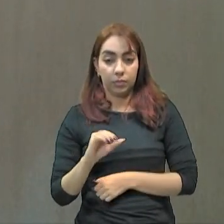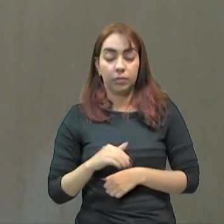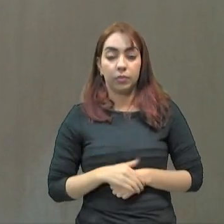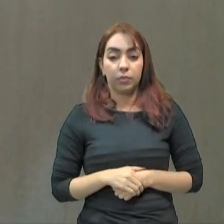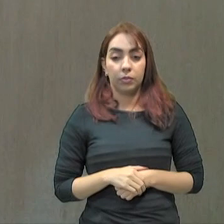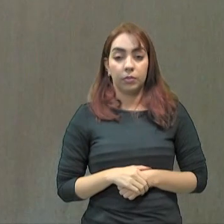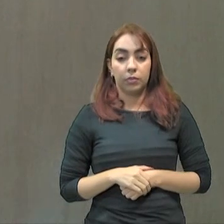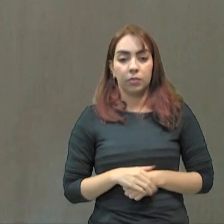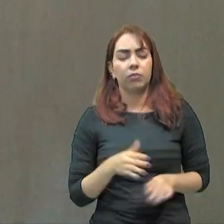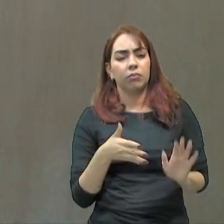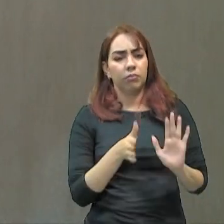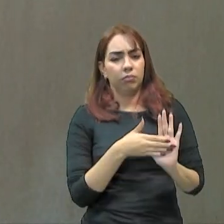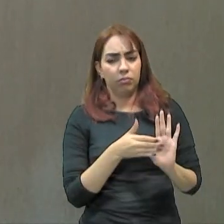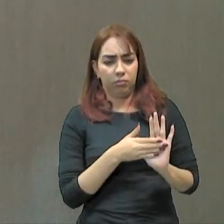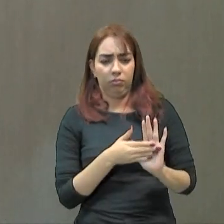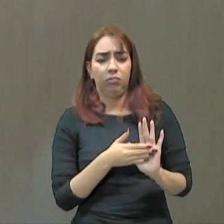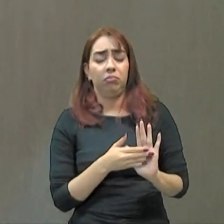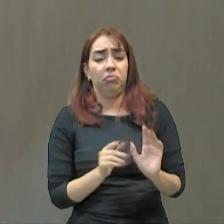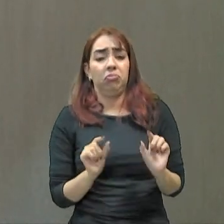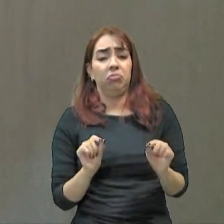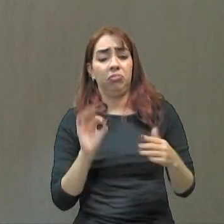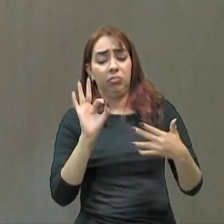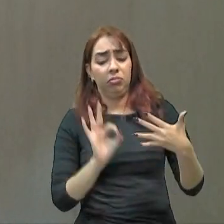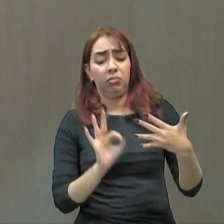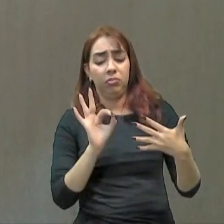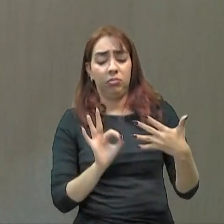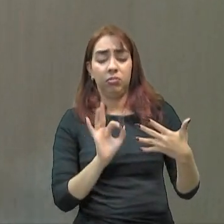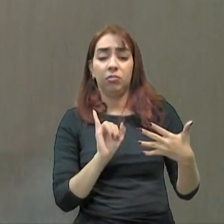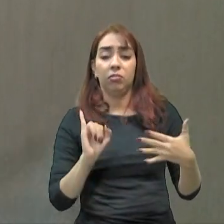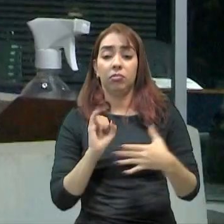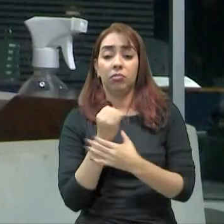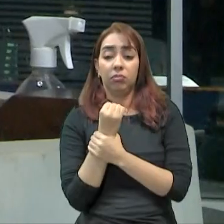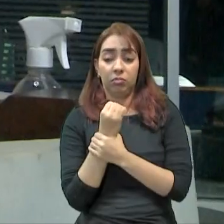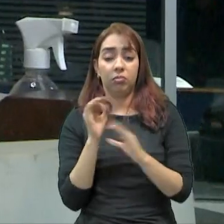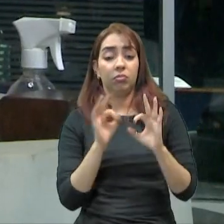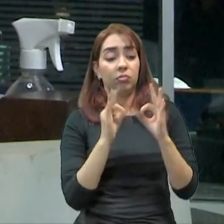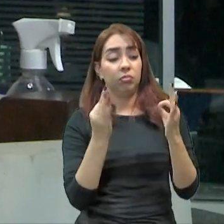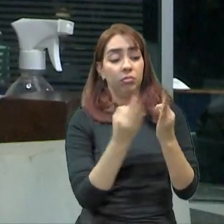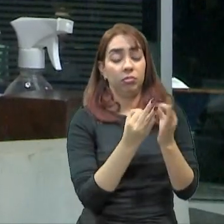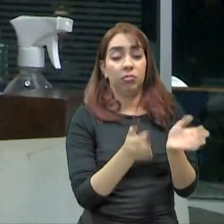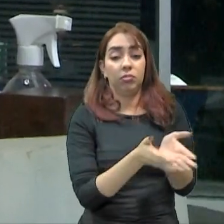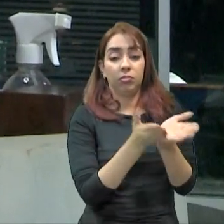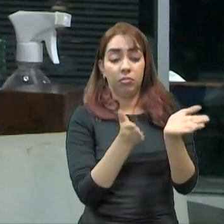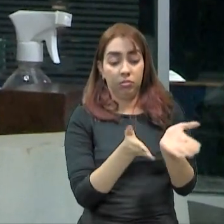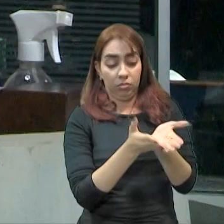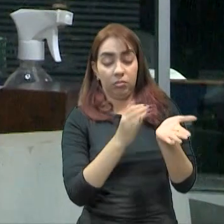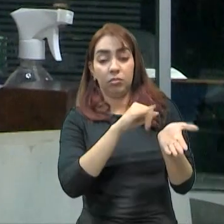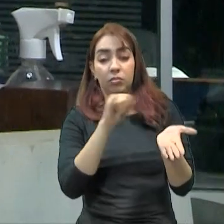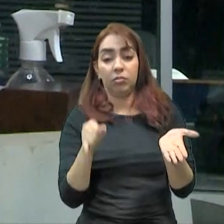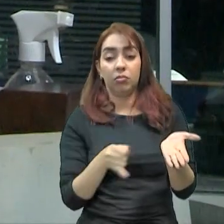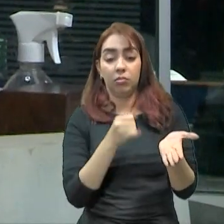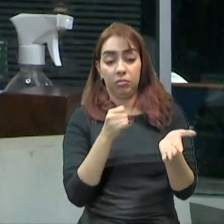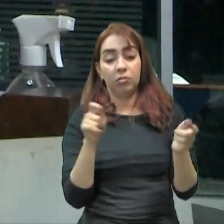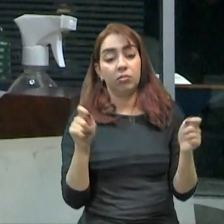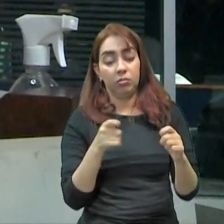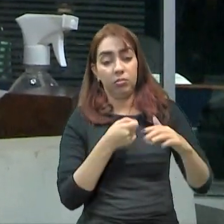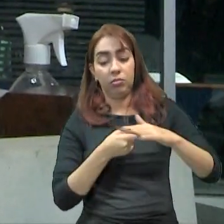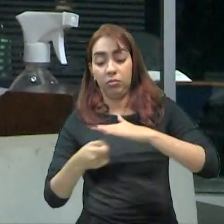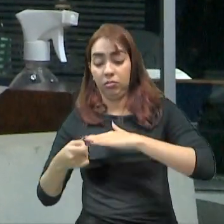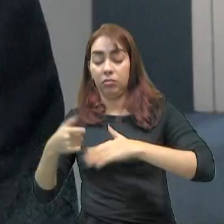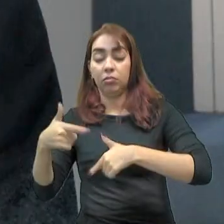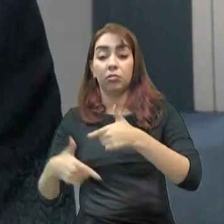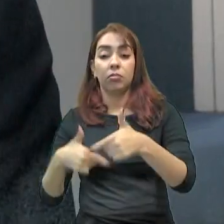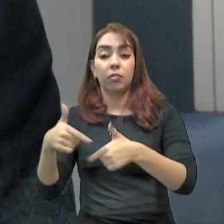a proposta é mais uma medida para garantir as famílias de baixa renda a oportunidade de ser inseridas no mercado de